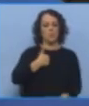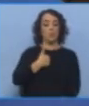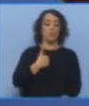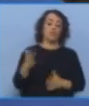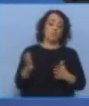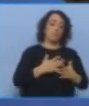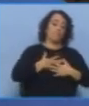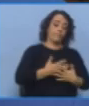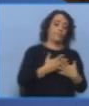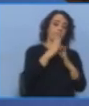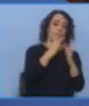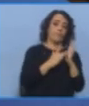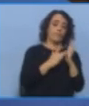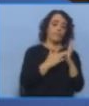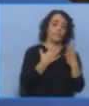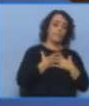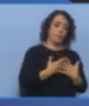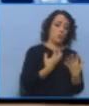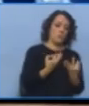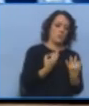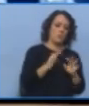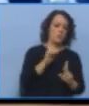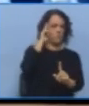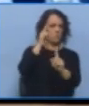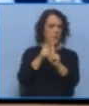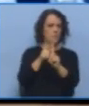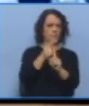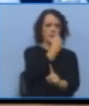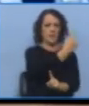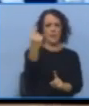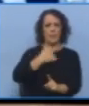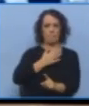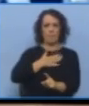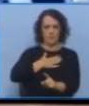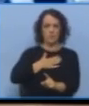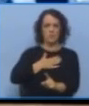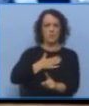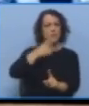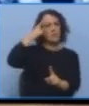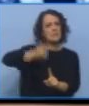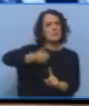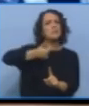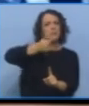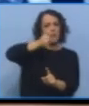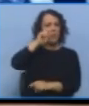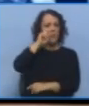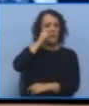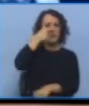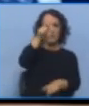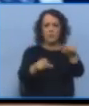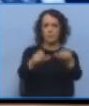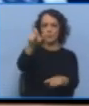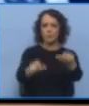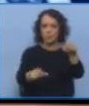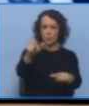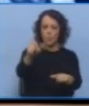cristão, de que as pessoas estão no centro das organizações e que temos que defender a dignidade das pessoas e temos que tratar